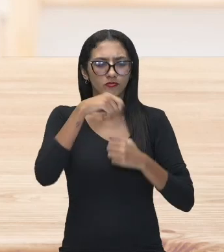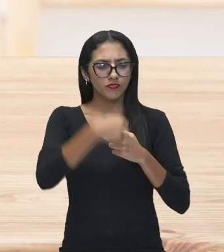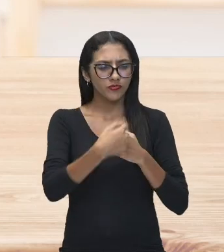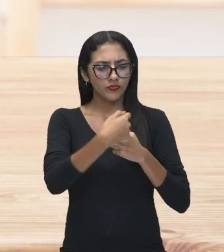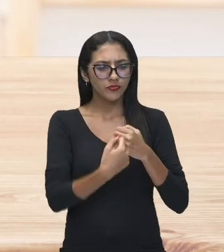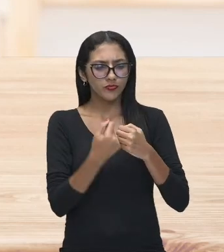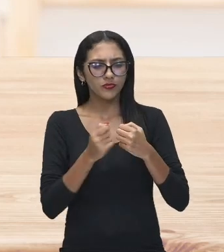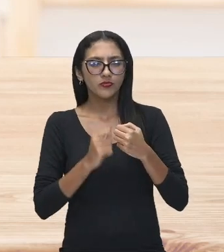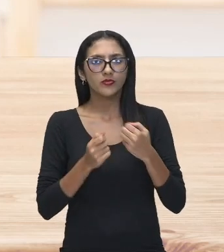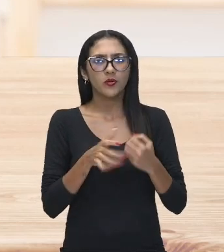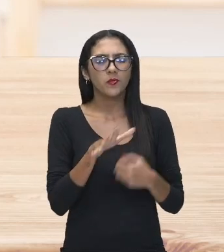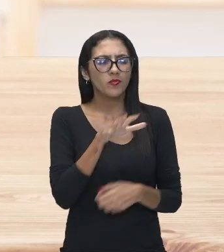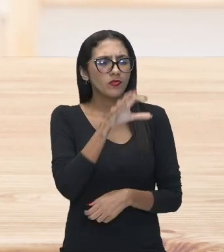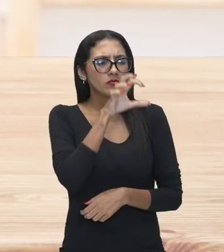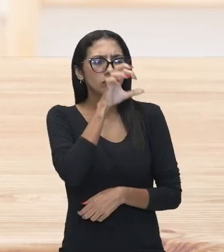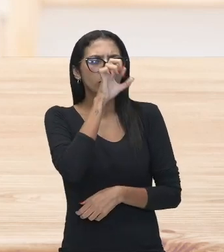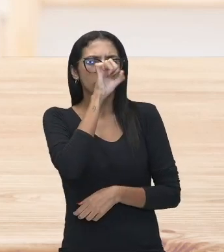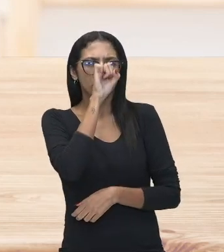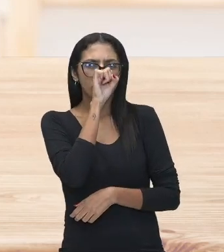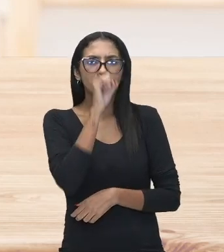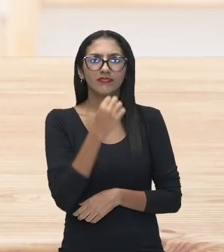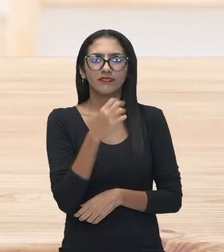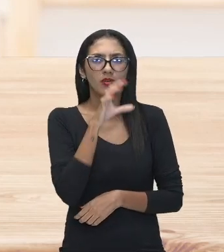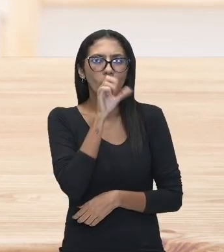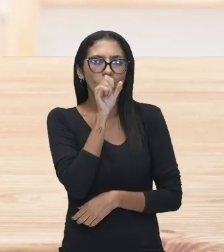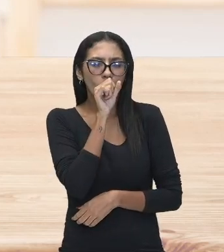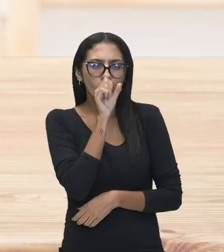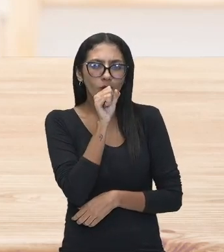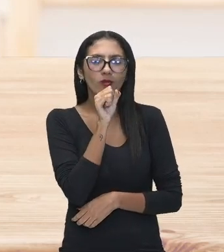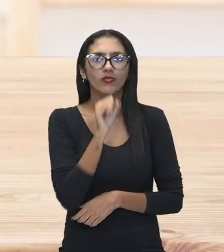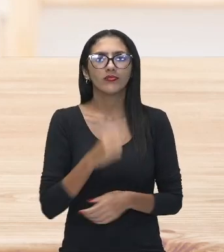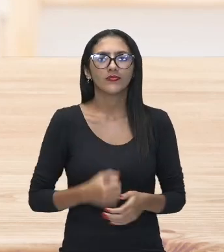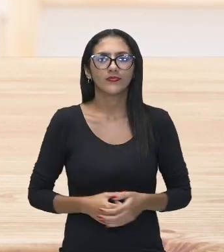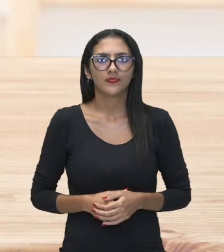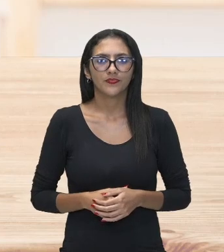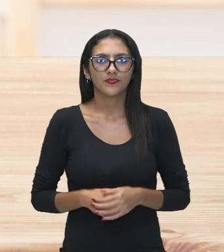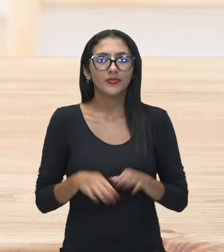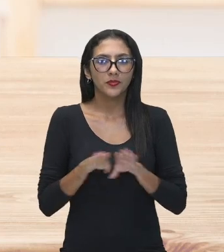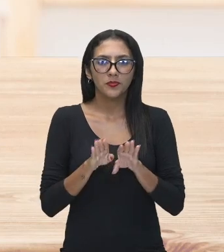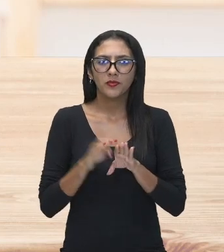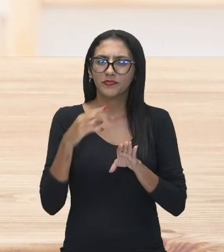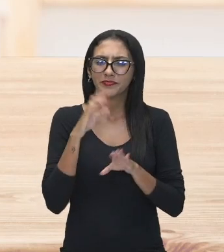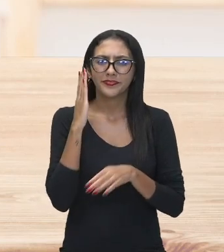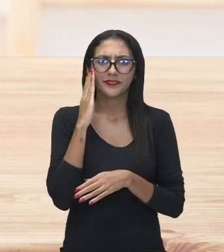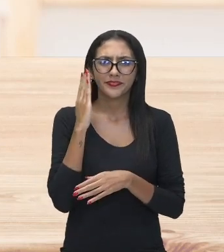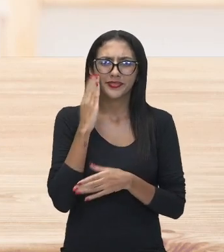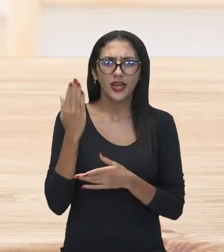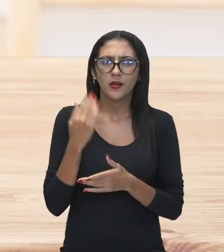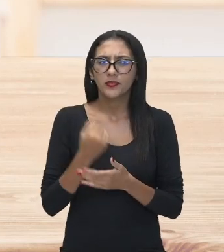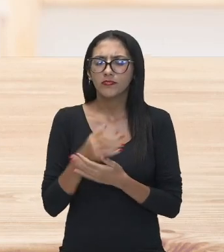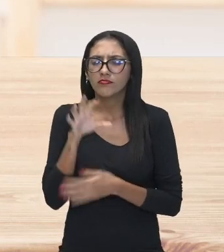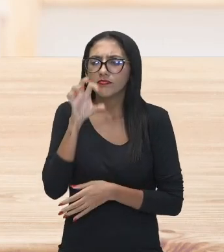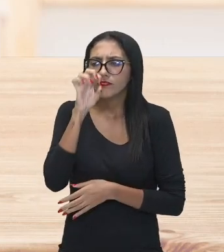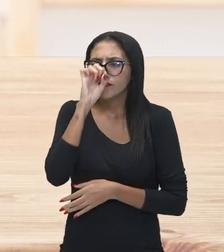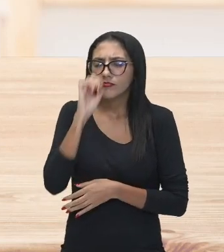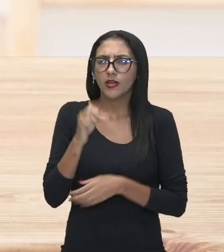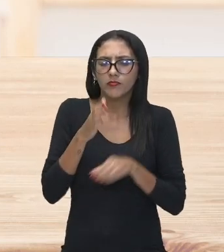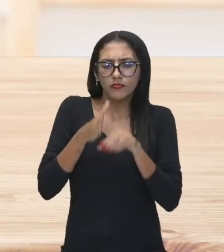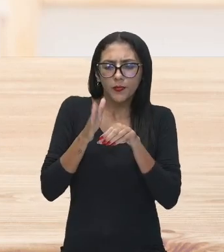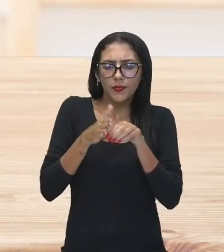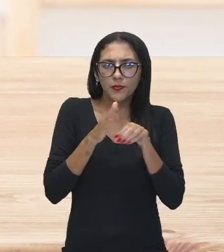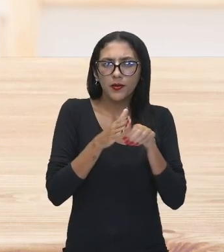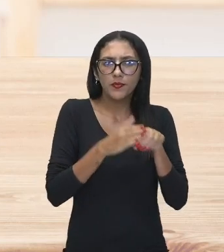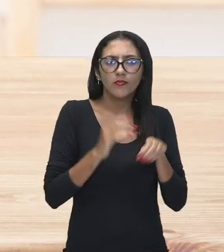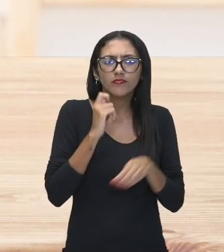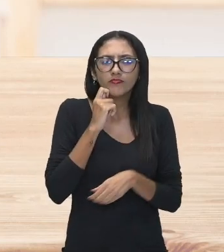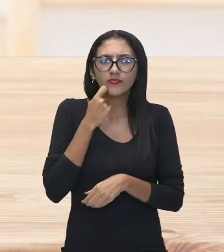tangerina, você sente de longe aquele cheiro, você sabe quando uma pessoa está ali cortando o limão. Das frutas vermelhas